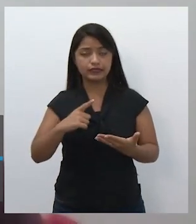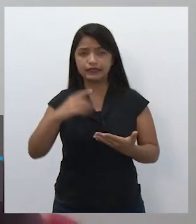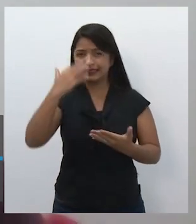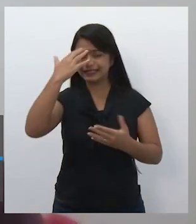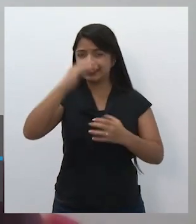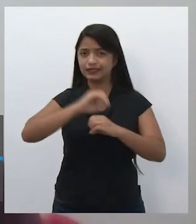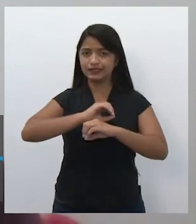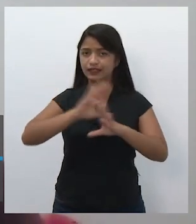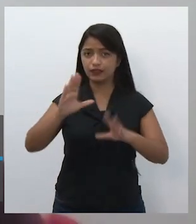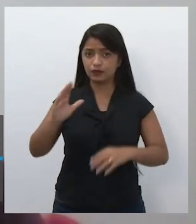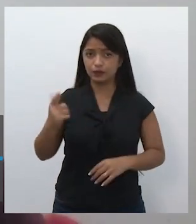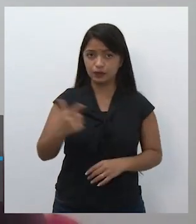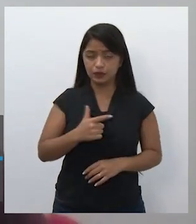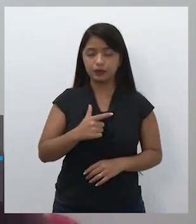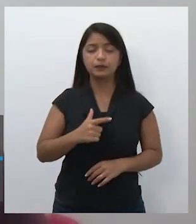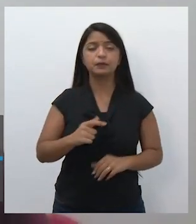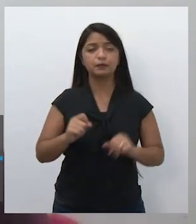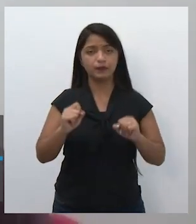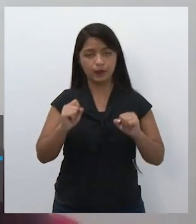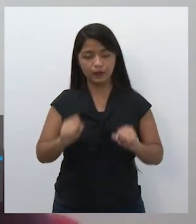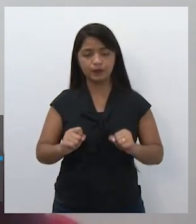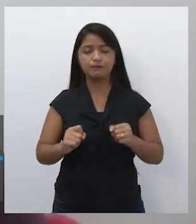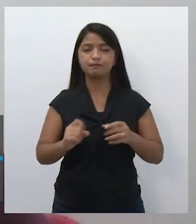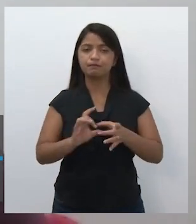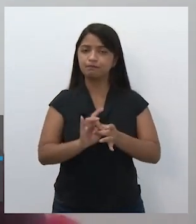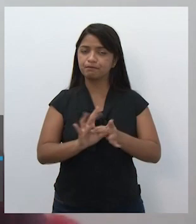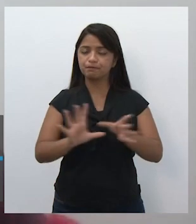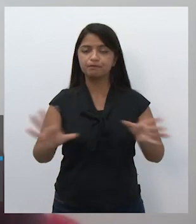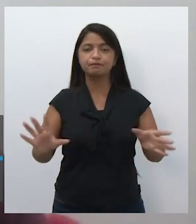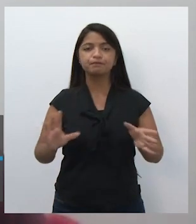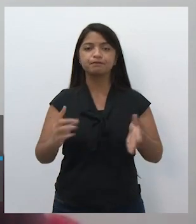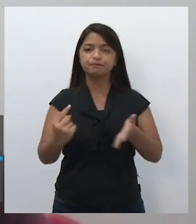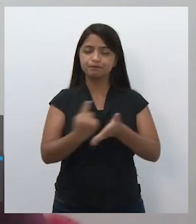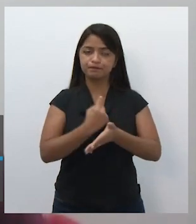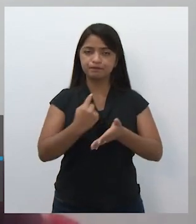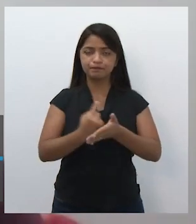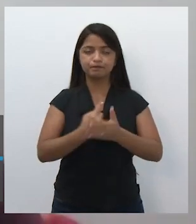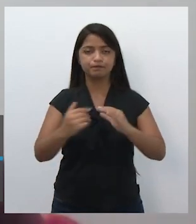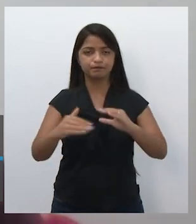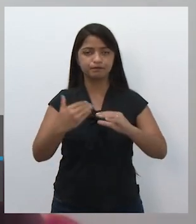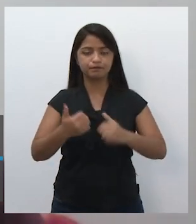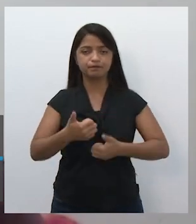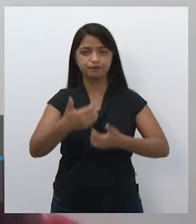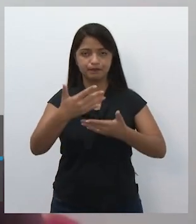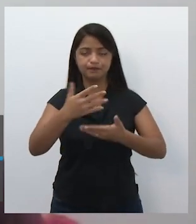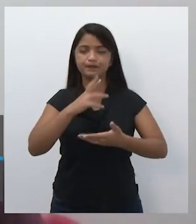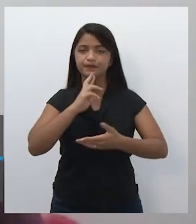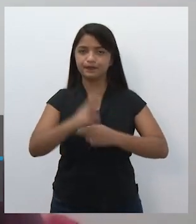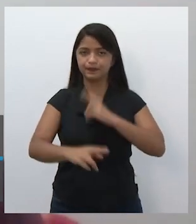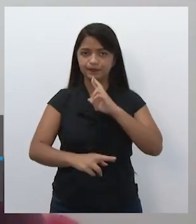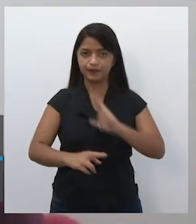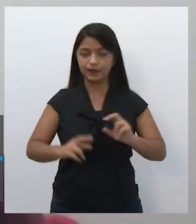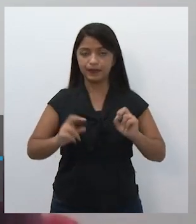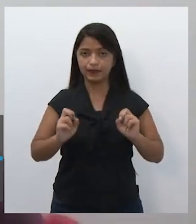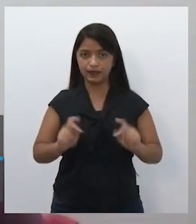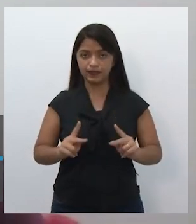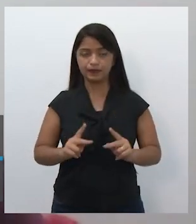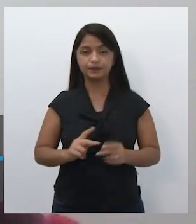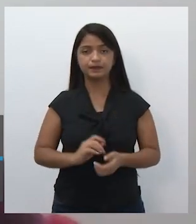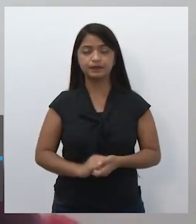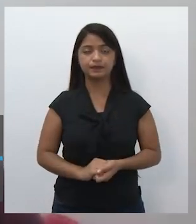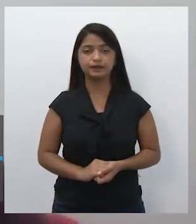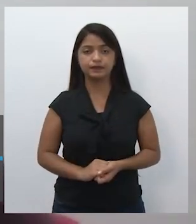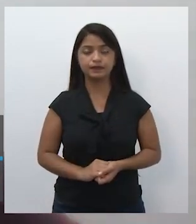claro nessa apresentação, vocês, por favor, se sintam à vontade para colocarem no chat que a gente vai respondendo aqui, tá bom? Então, passo